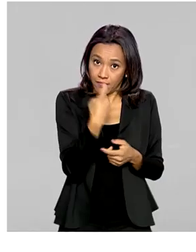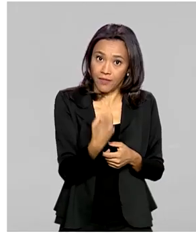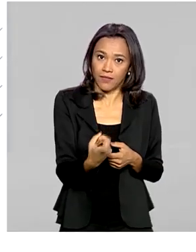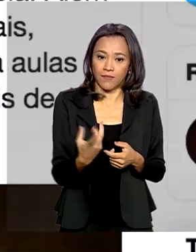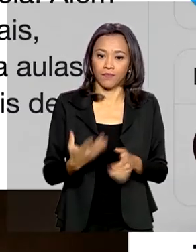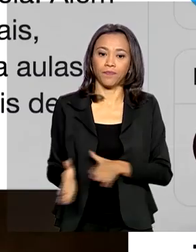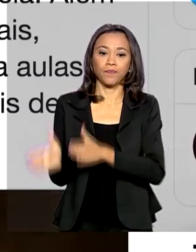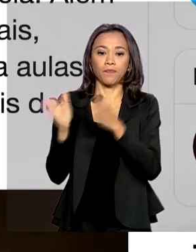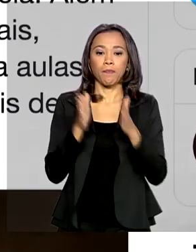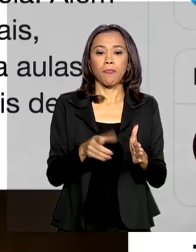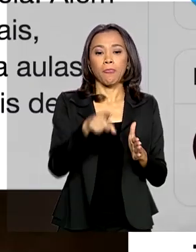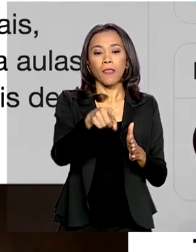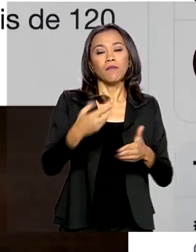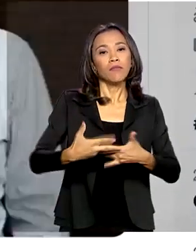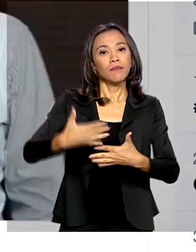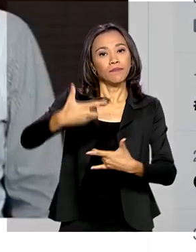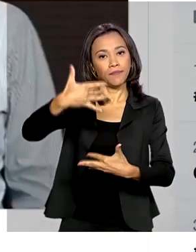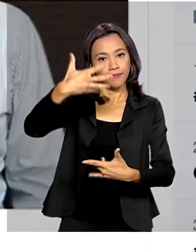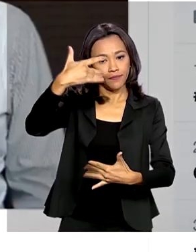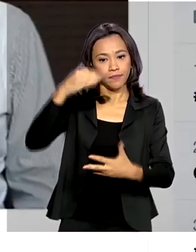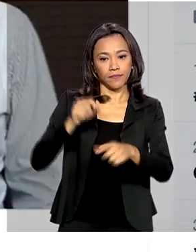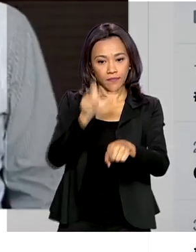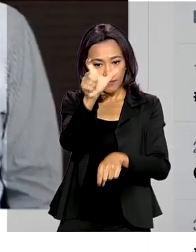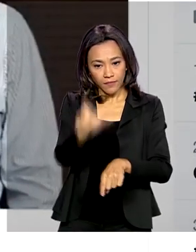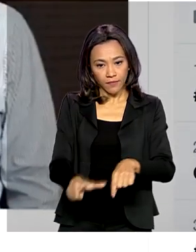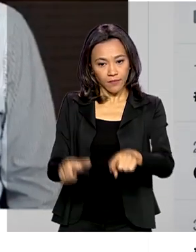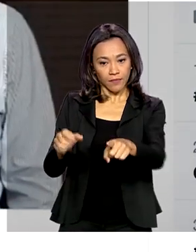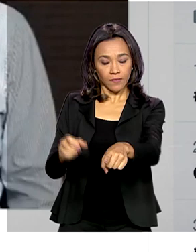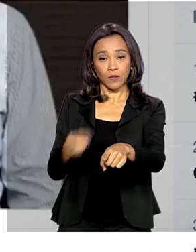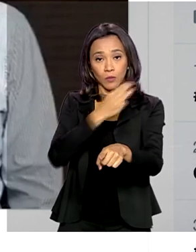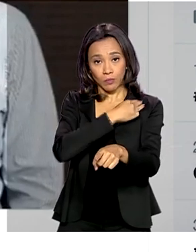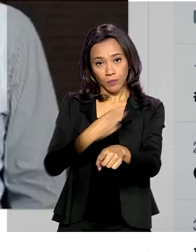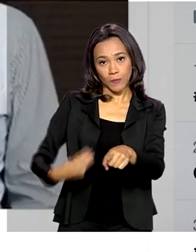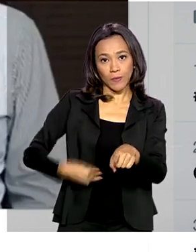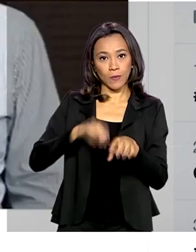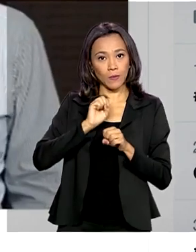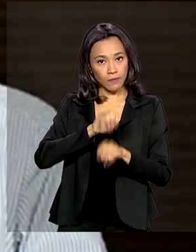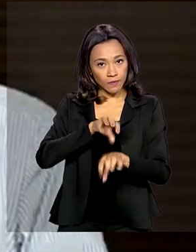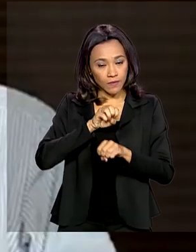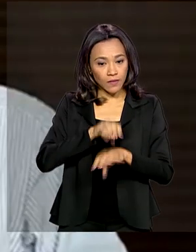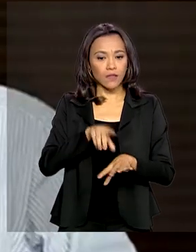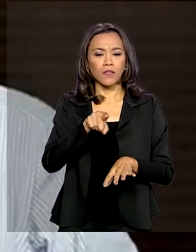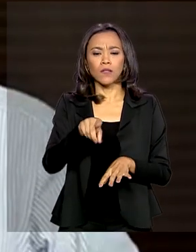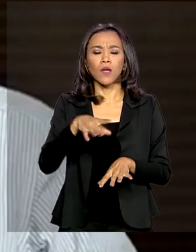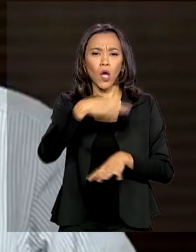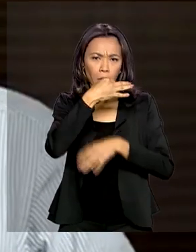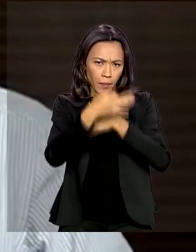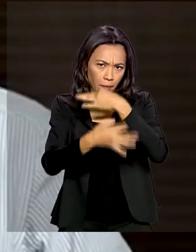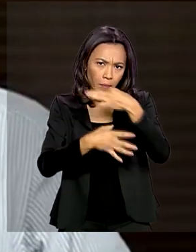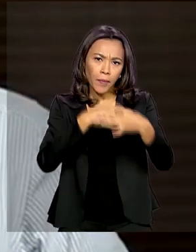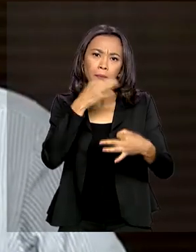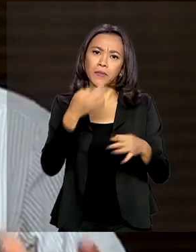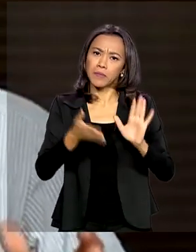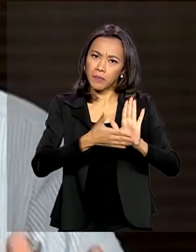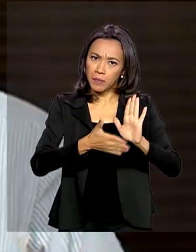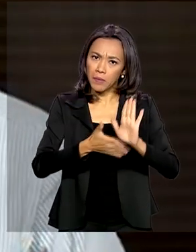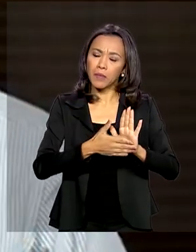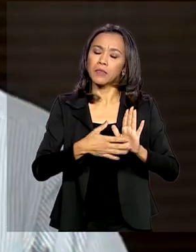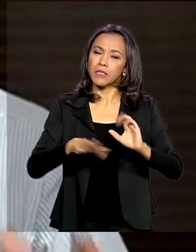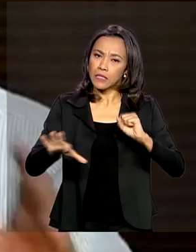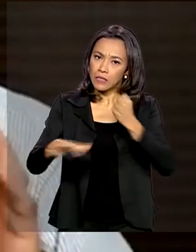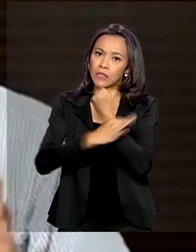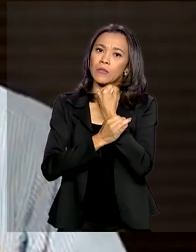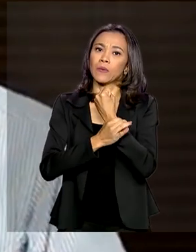Pelas redes sociais, o ministro da Educação, Abraham Weitraub, comentou a medida e garantiu que as